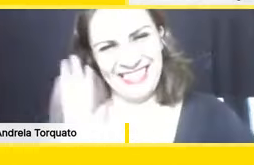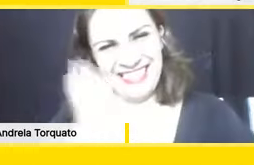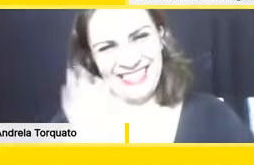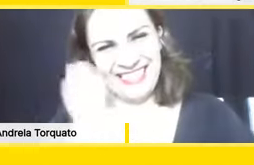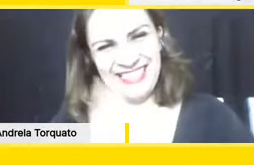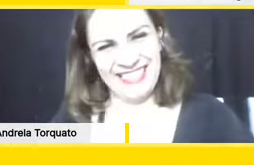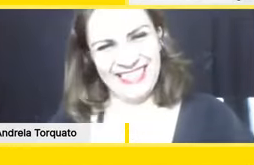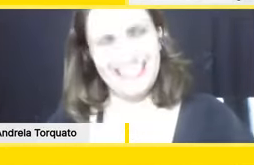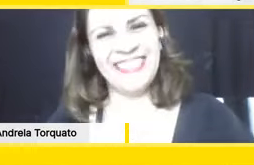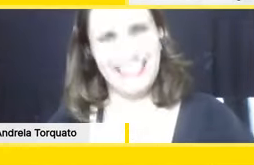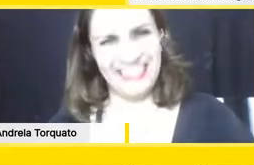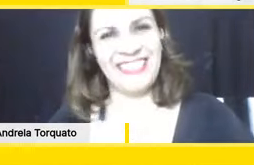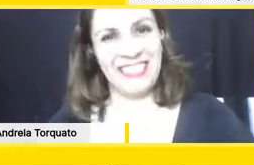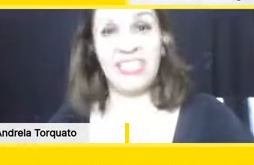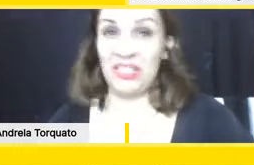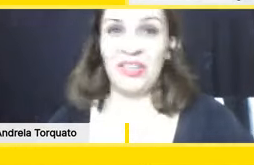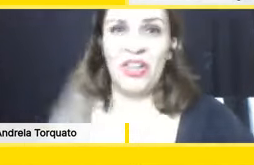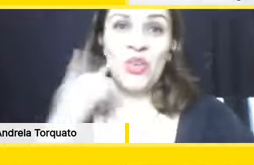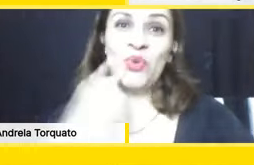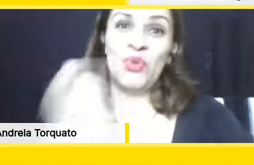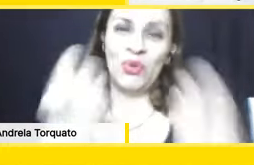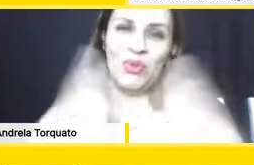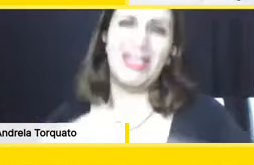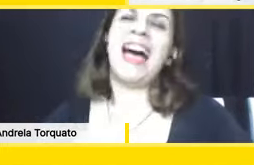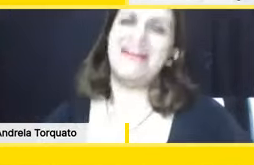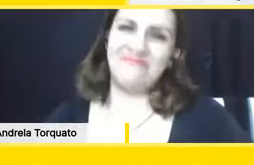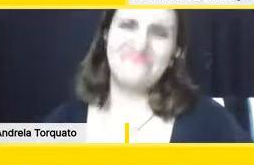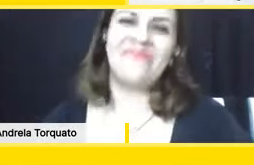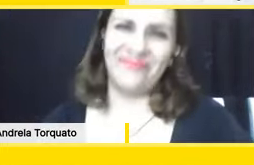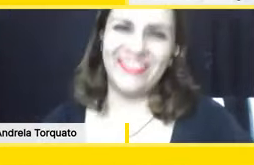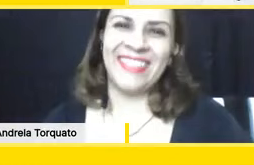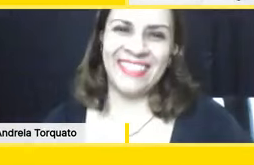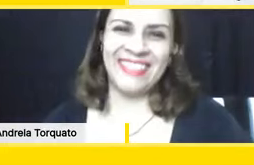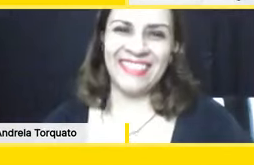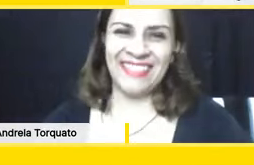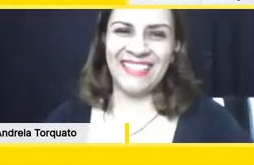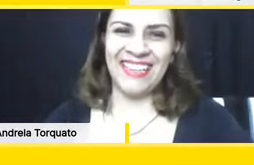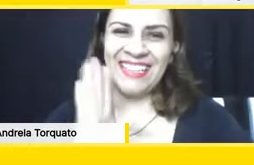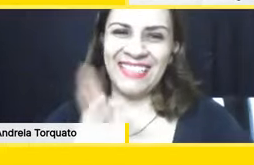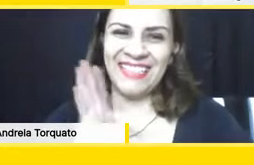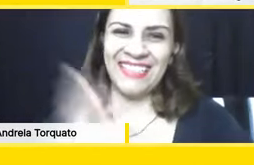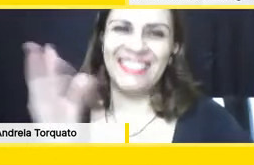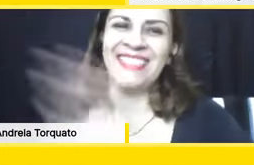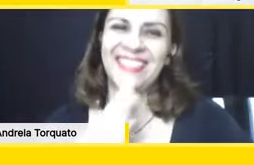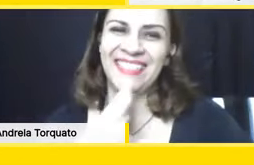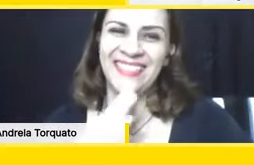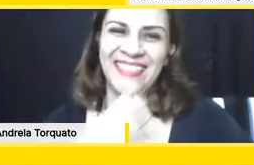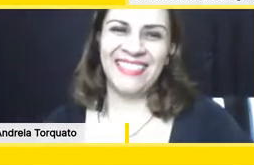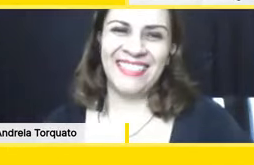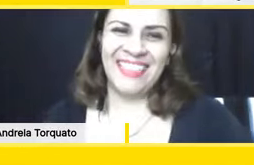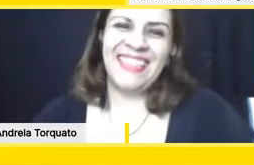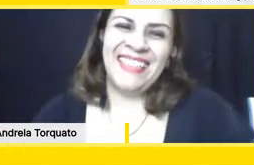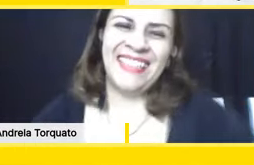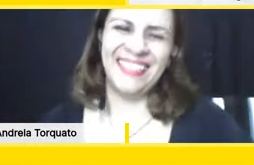realmente, eles que fazem o nosso sinal. E eu já passei a tarefa para a Andrea.